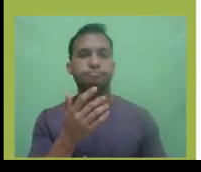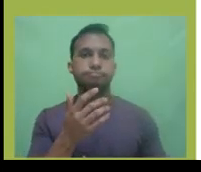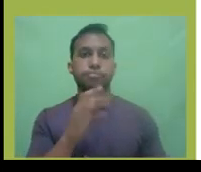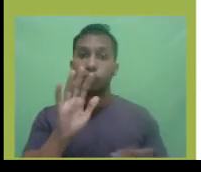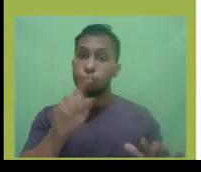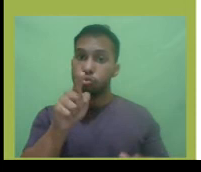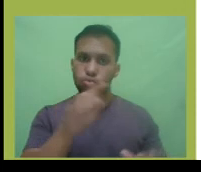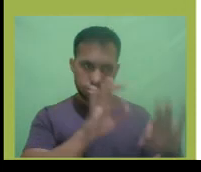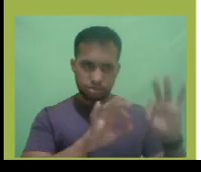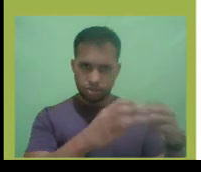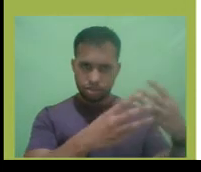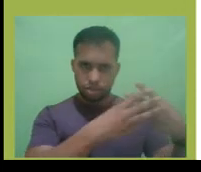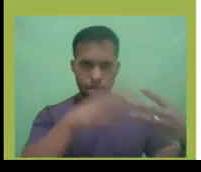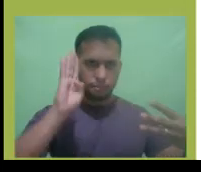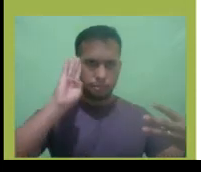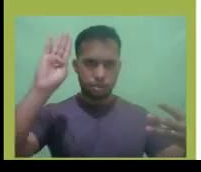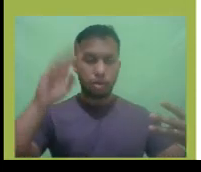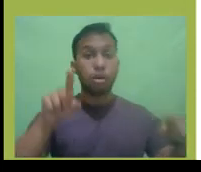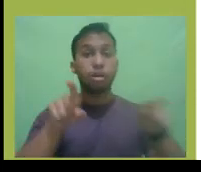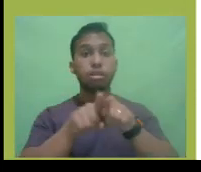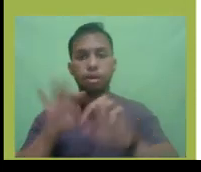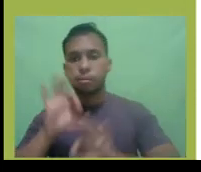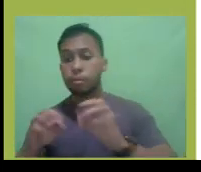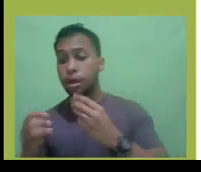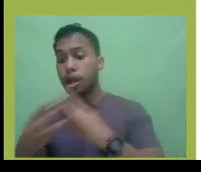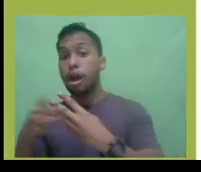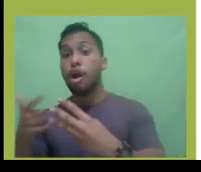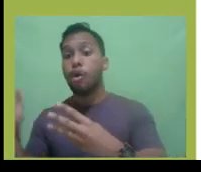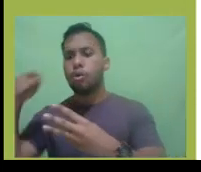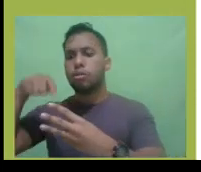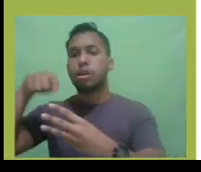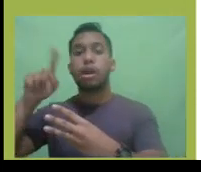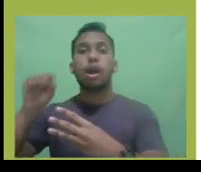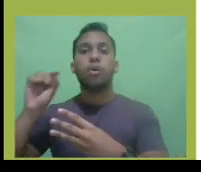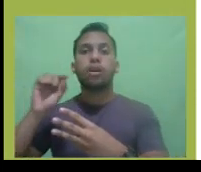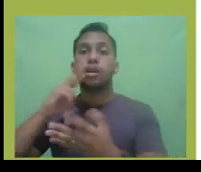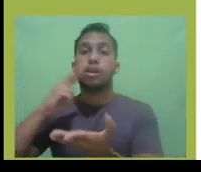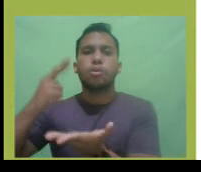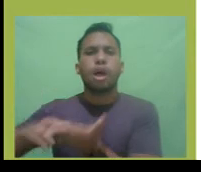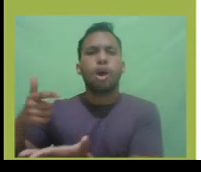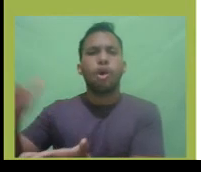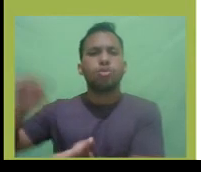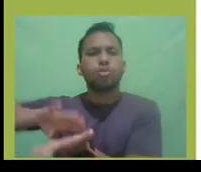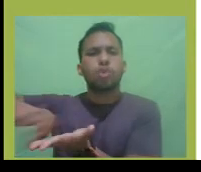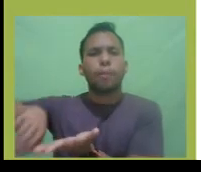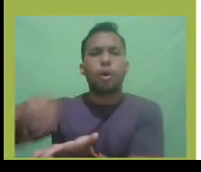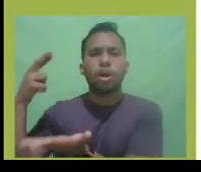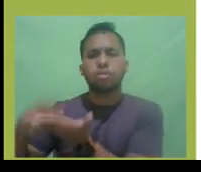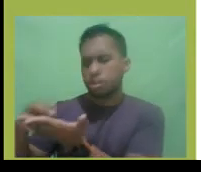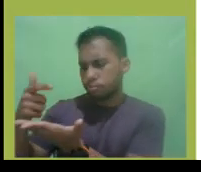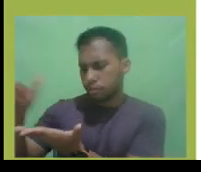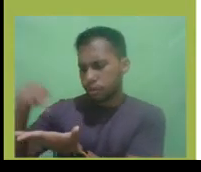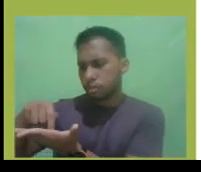respondê-la seja necessário mostrar alguns resultados extras. Mas na sua apresentação principal, deixe somente aqueles resultados de fato